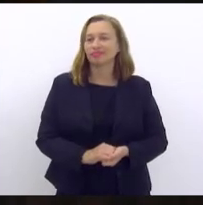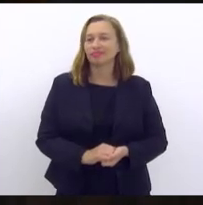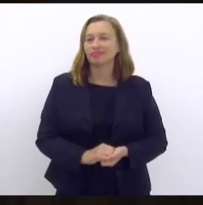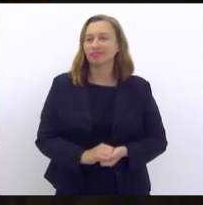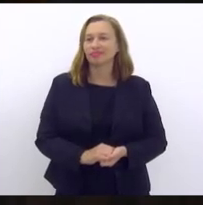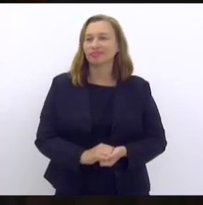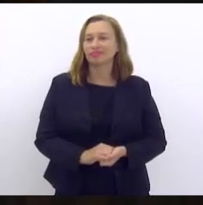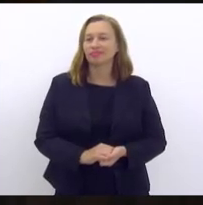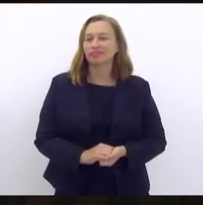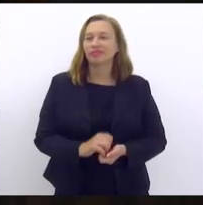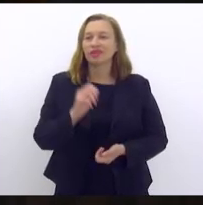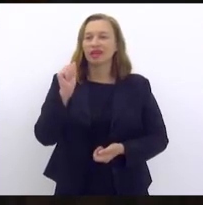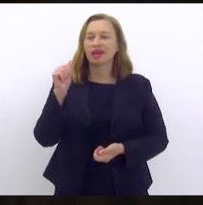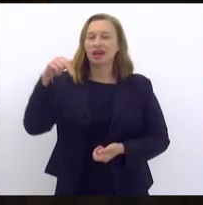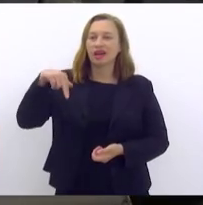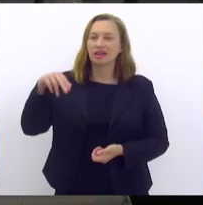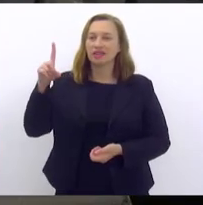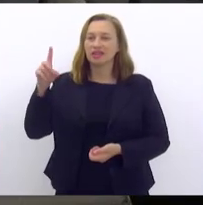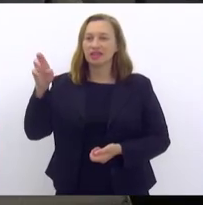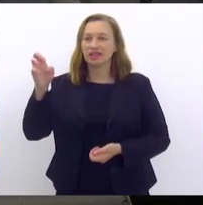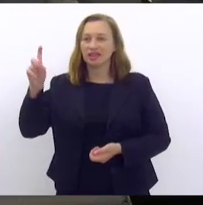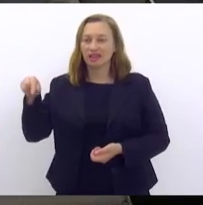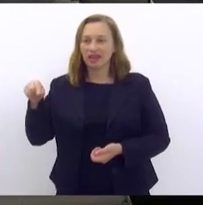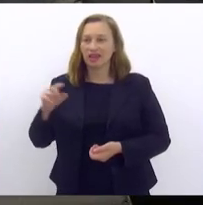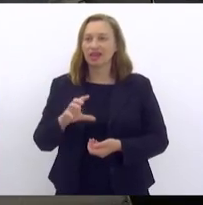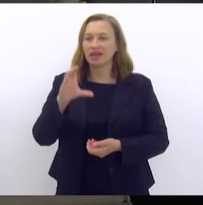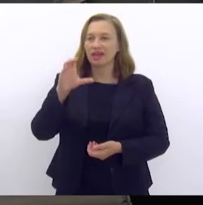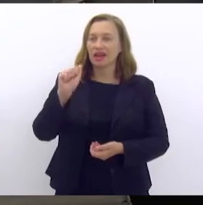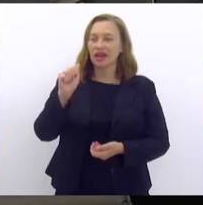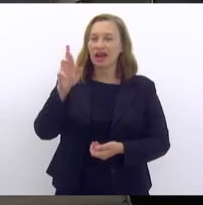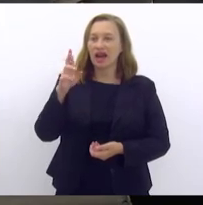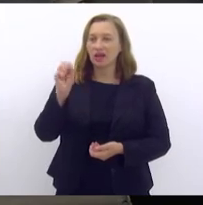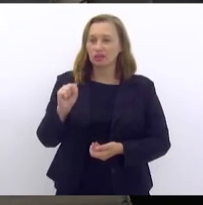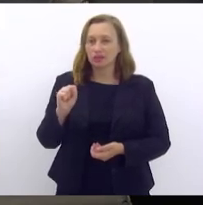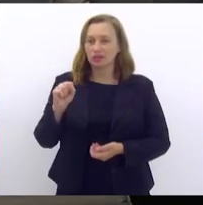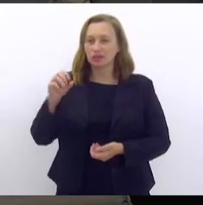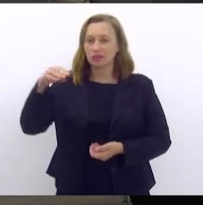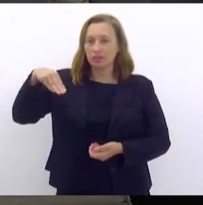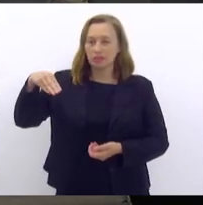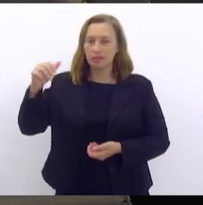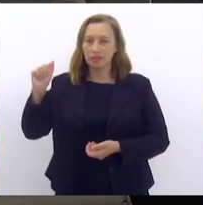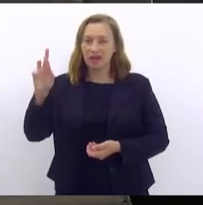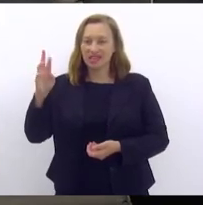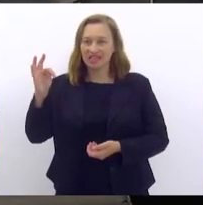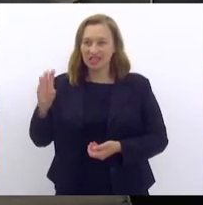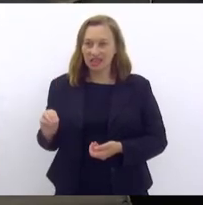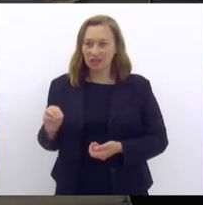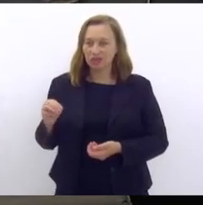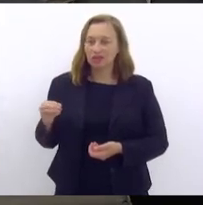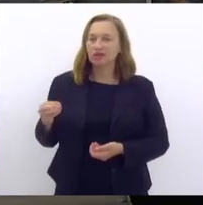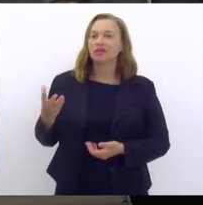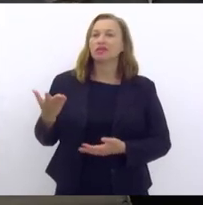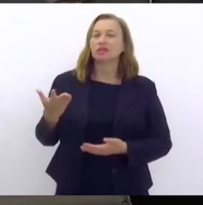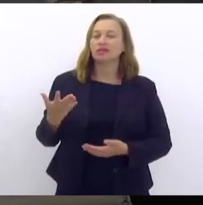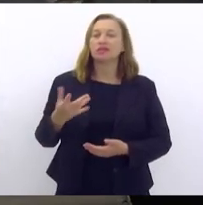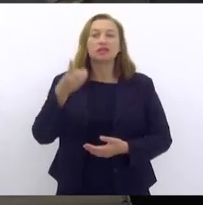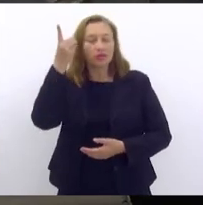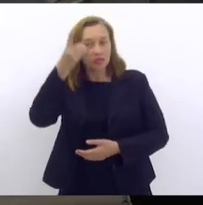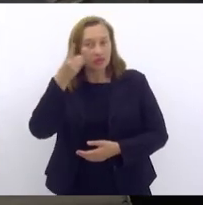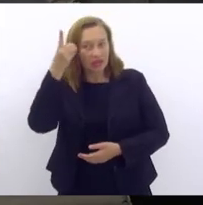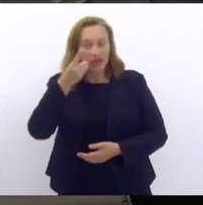Controle, André Correia. Carlos Macedo. Nosso nobre deputado de Carlos